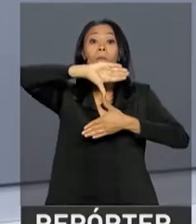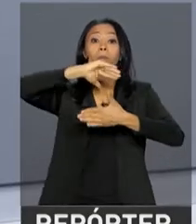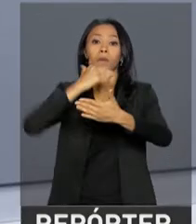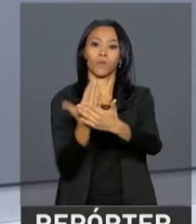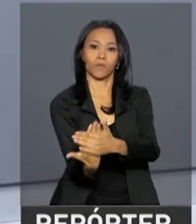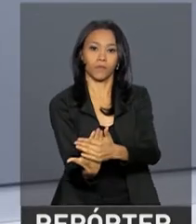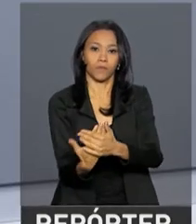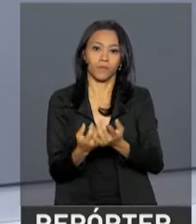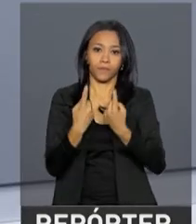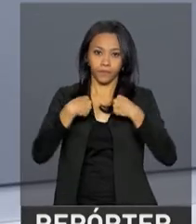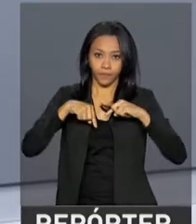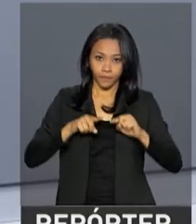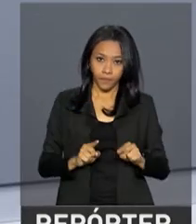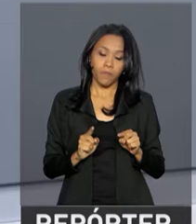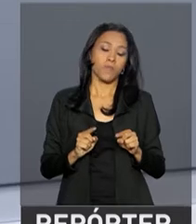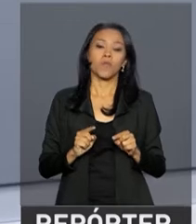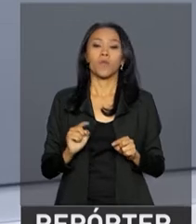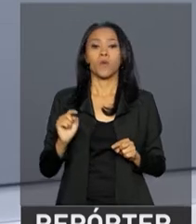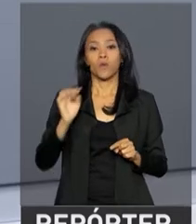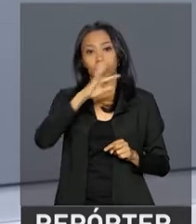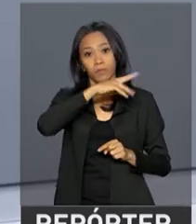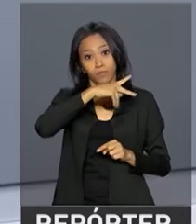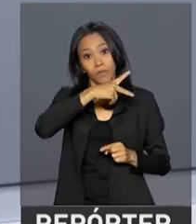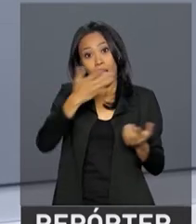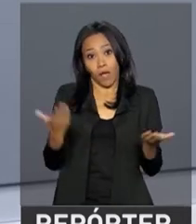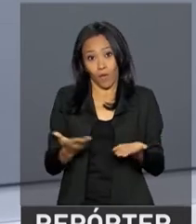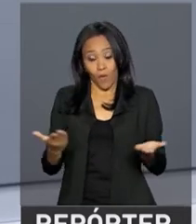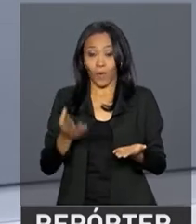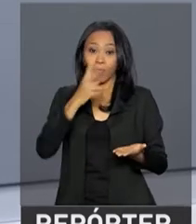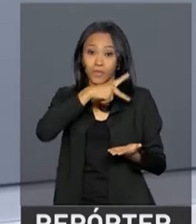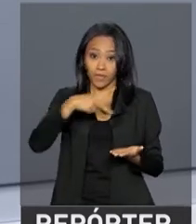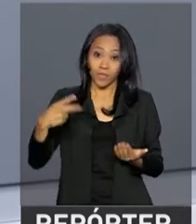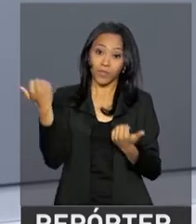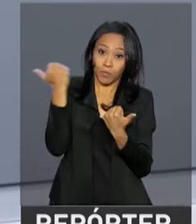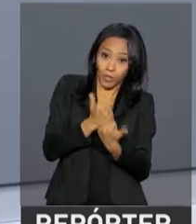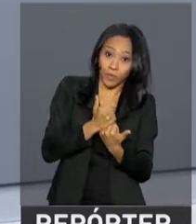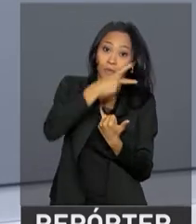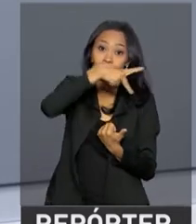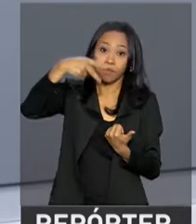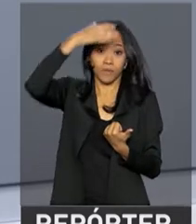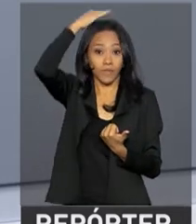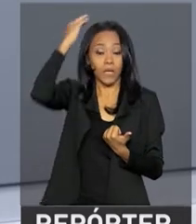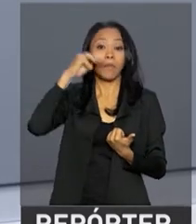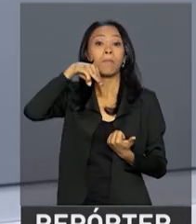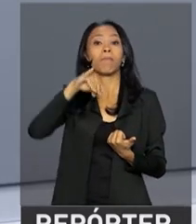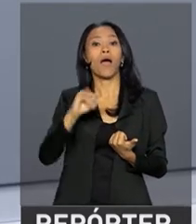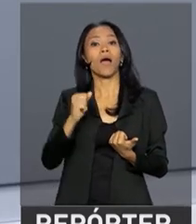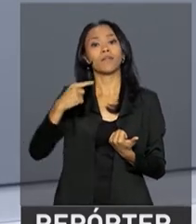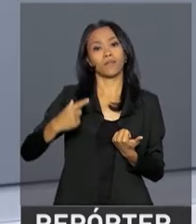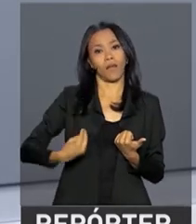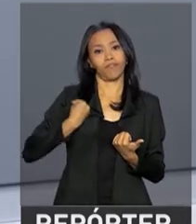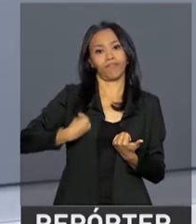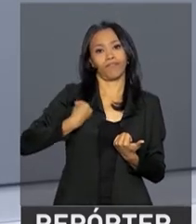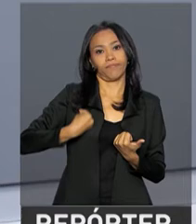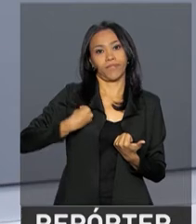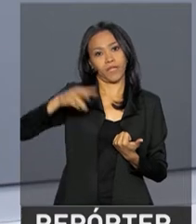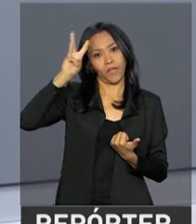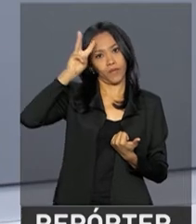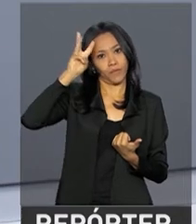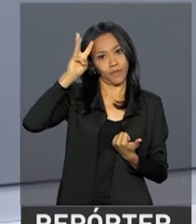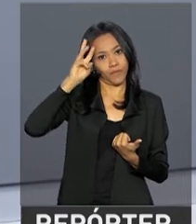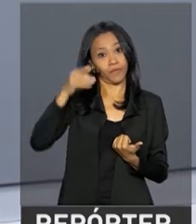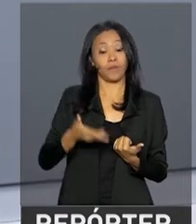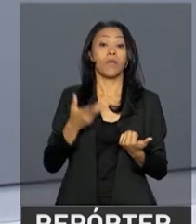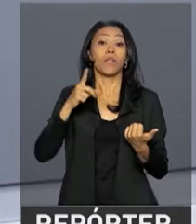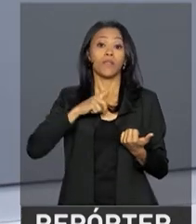o presidente em exercício rodrigo maia está em são paulo nesta manhã de terça feira ao meio dia ele participa de um almoço reunião